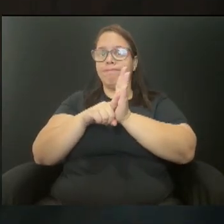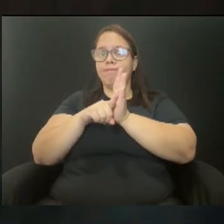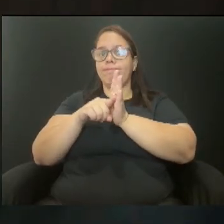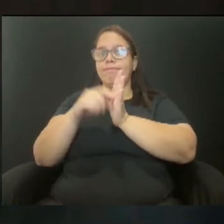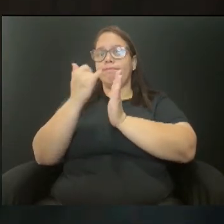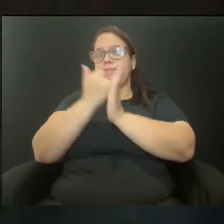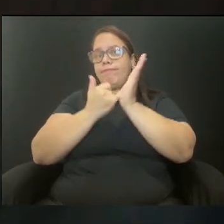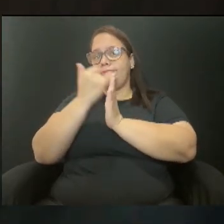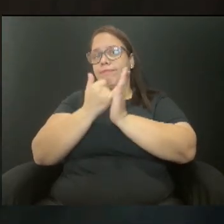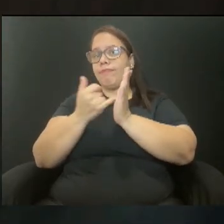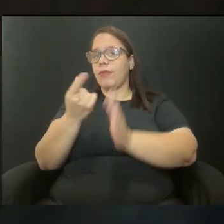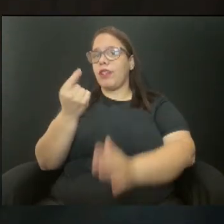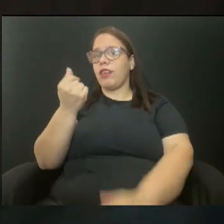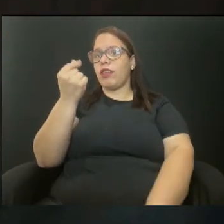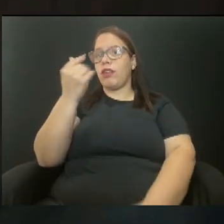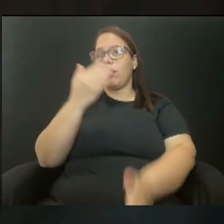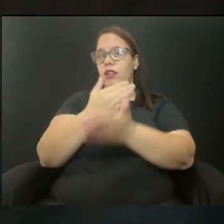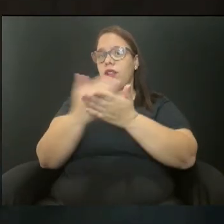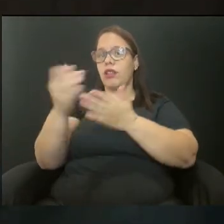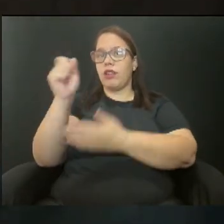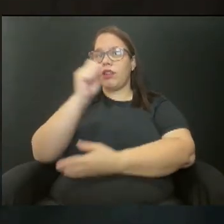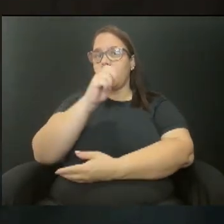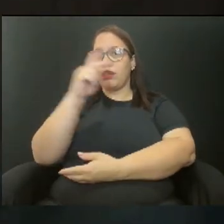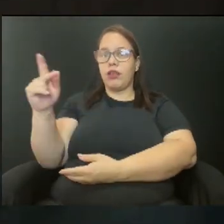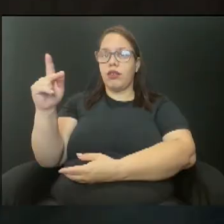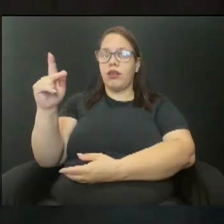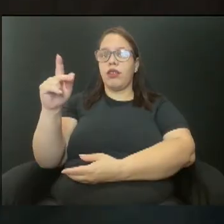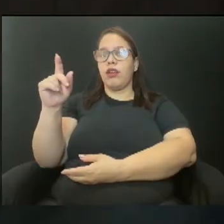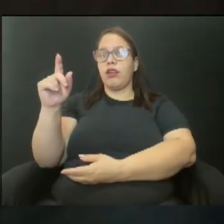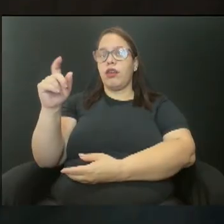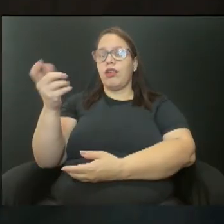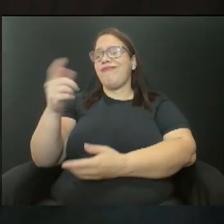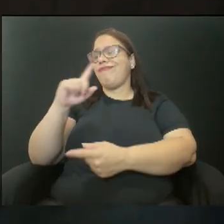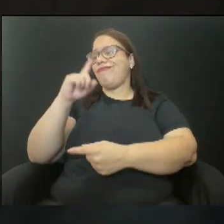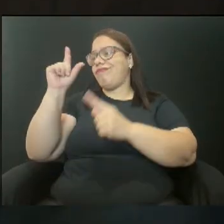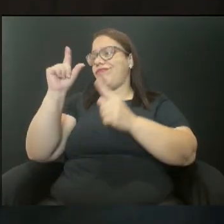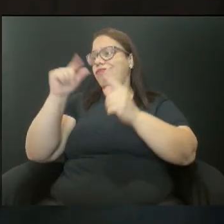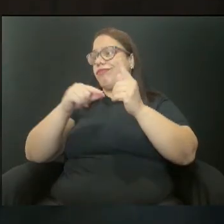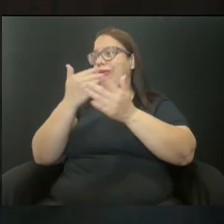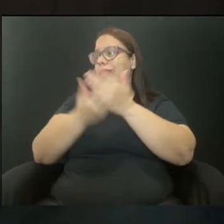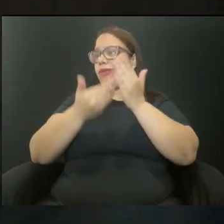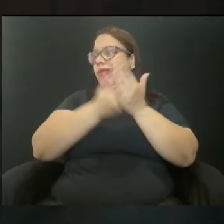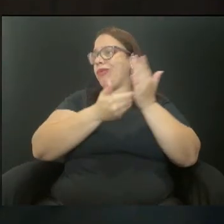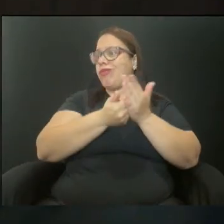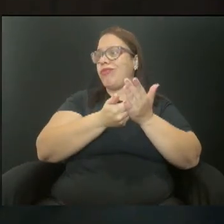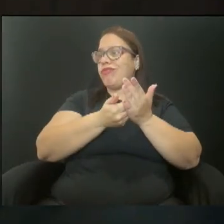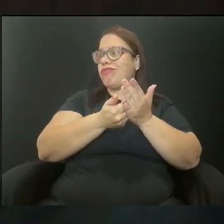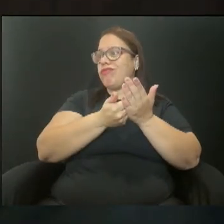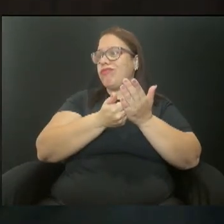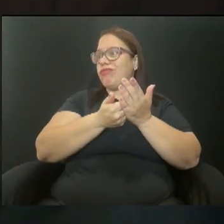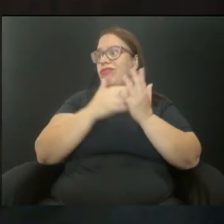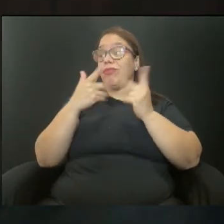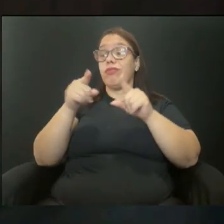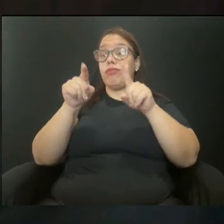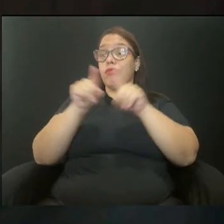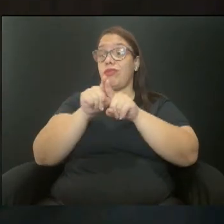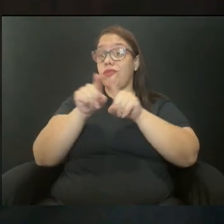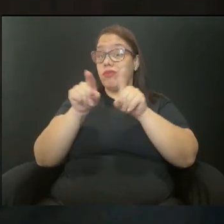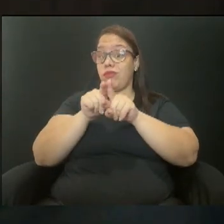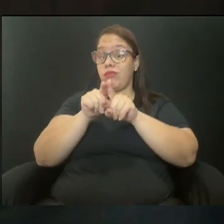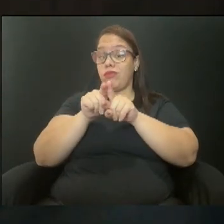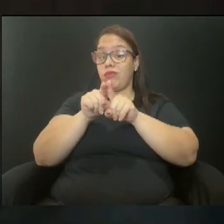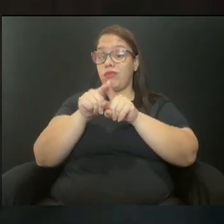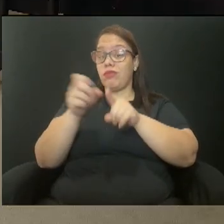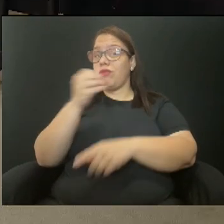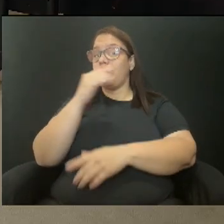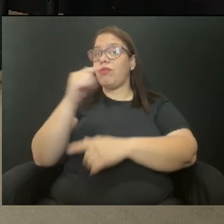daquele valor. No início, a aposentadoria era de X, depois foi perdendo. isso tudo também, a nova geração vai vendo o que